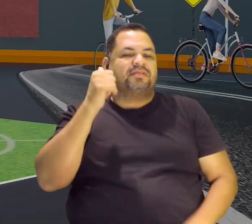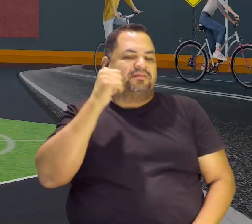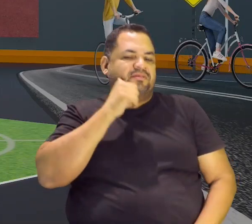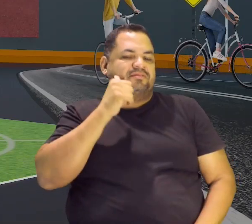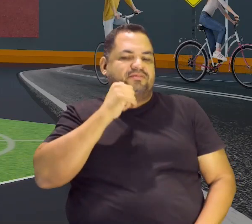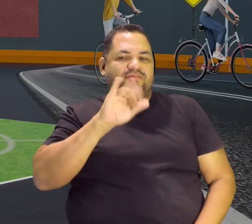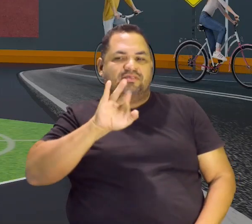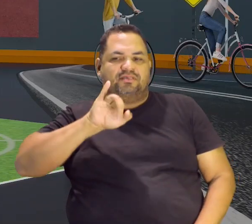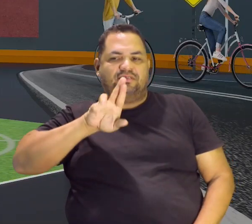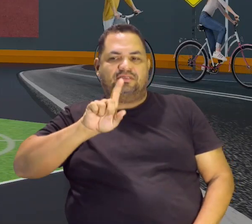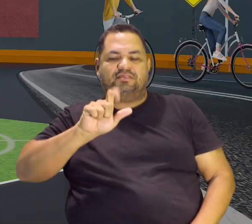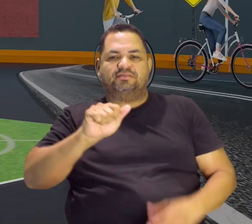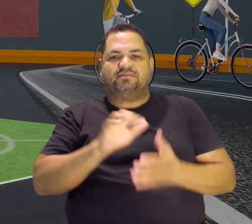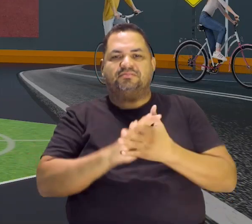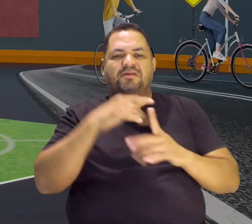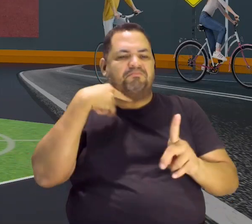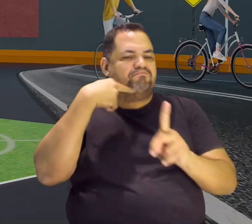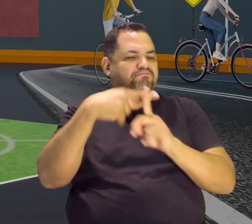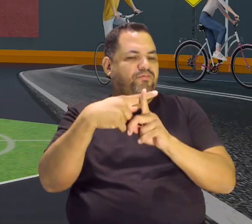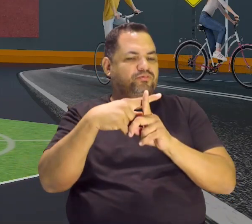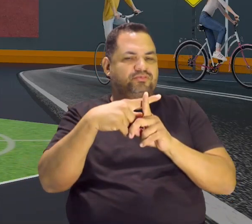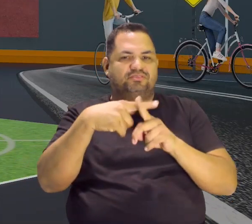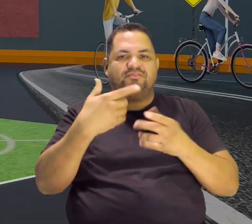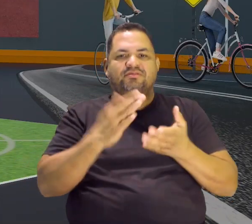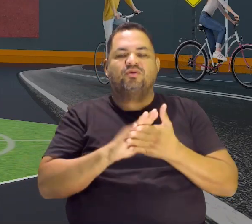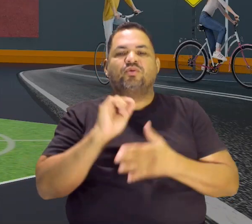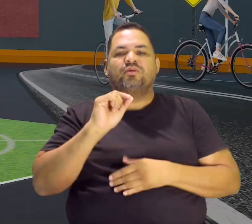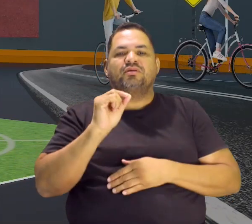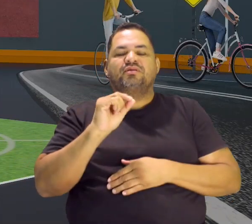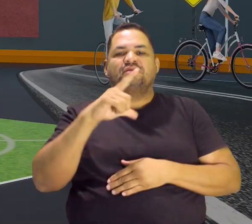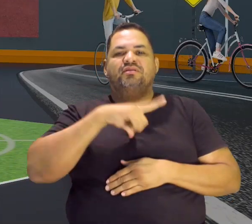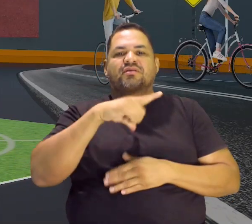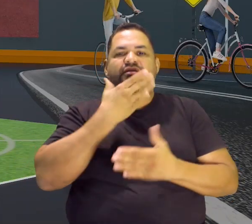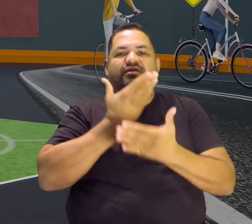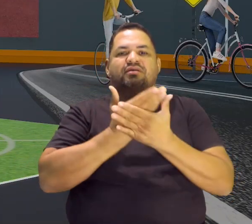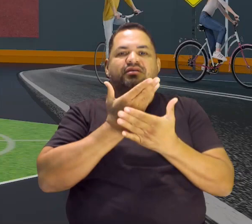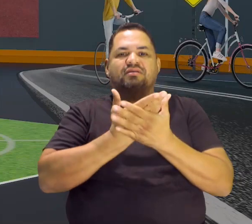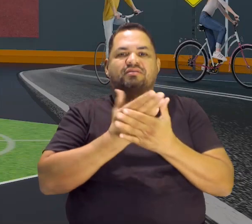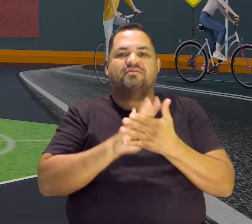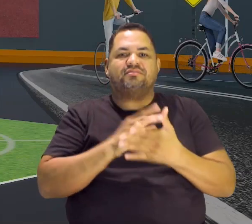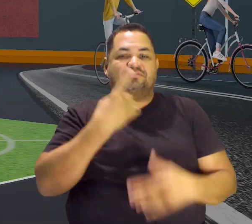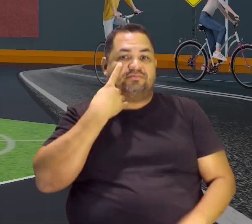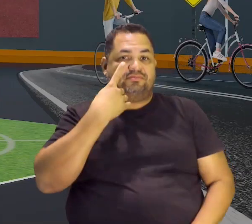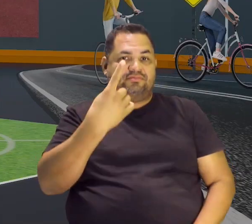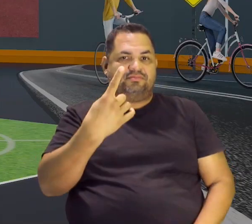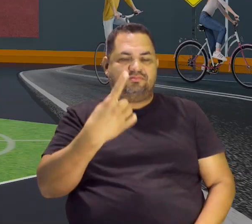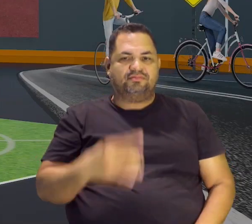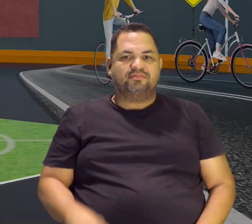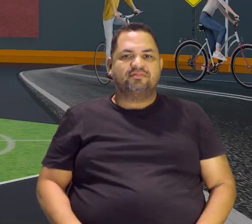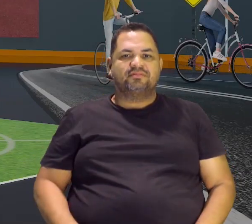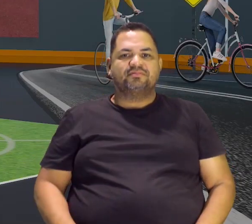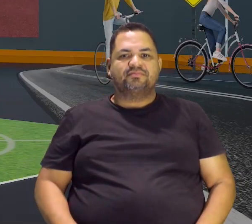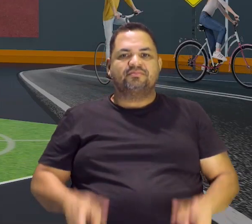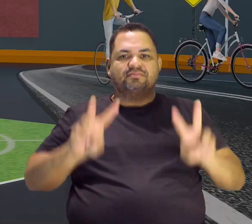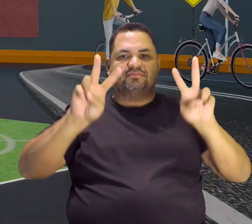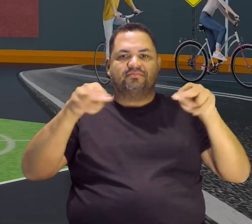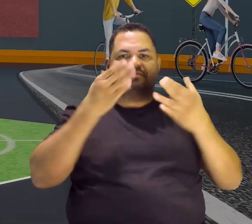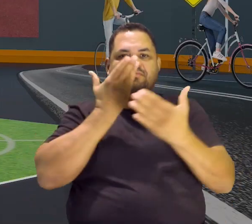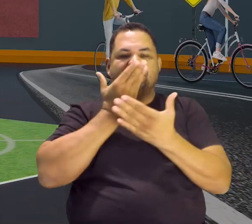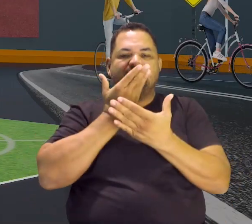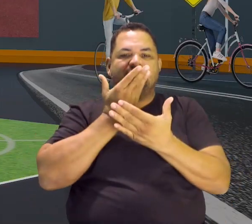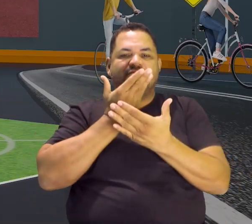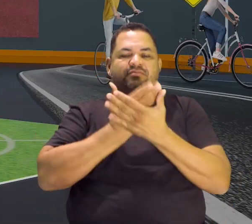energia positiva, vamos ver o que a gente tem na nossa temática de hoje? Então dá uma olhada aí na nossa temática da aula de